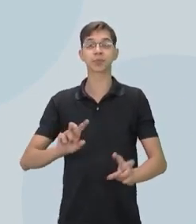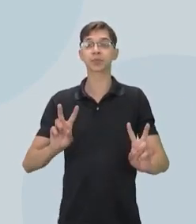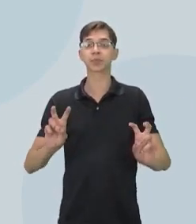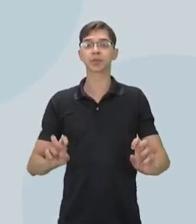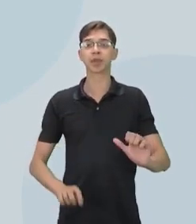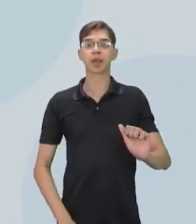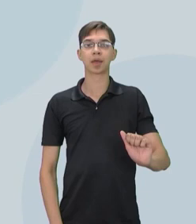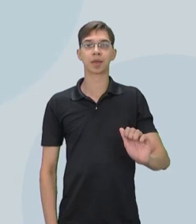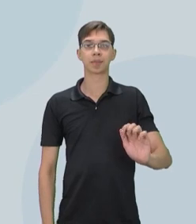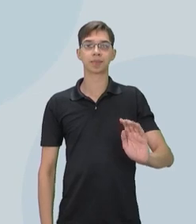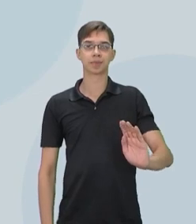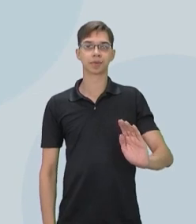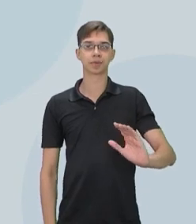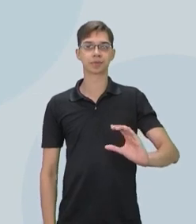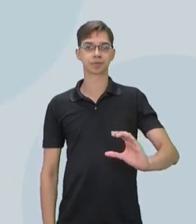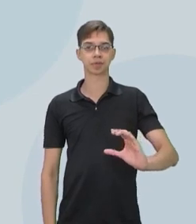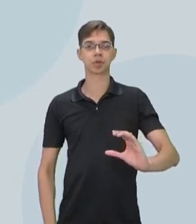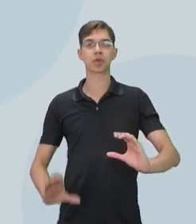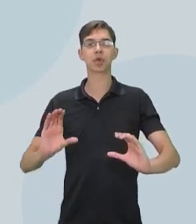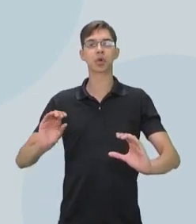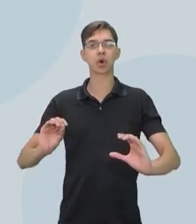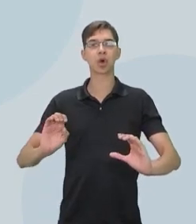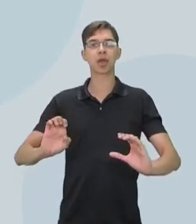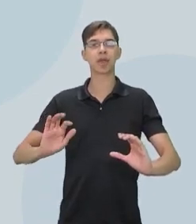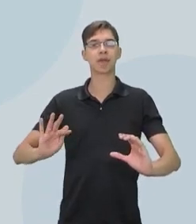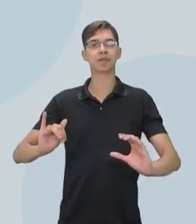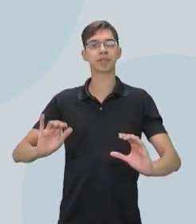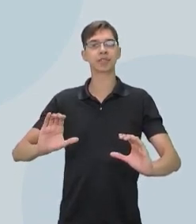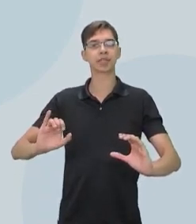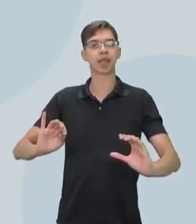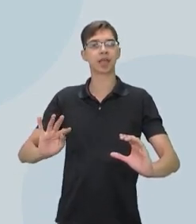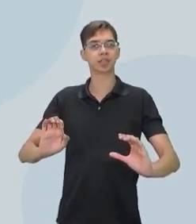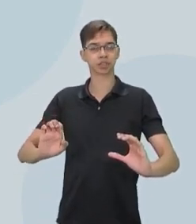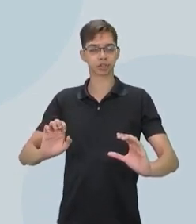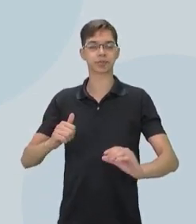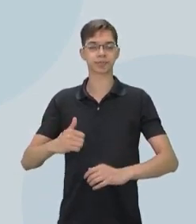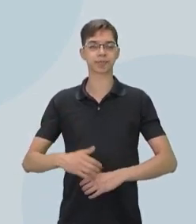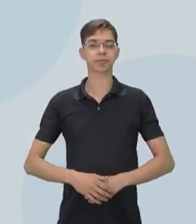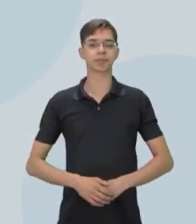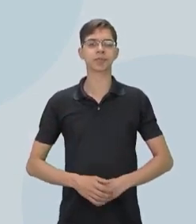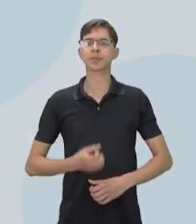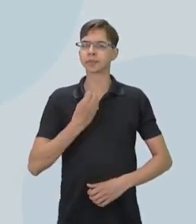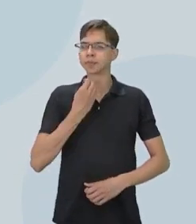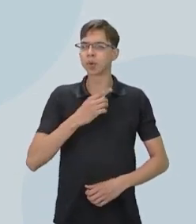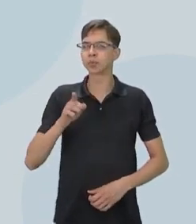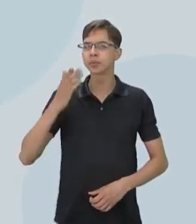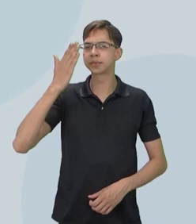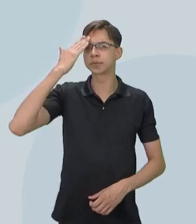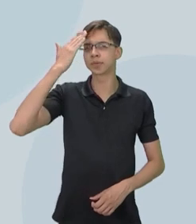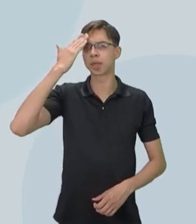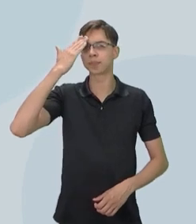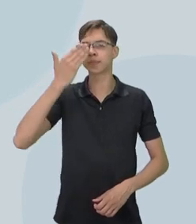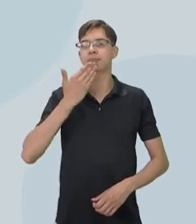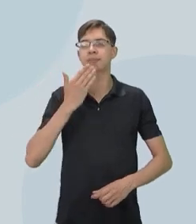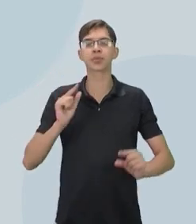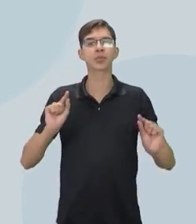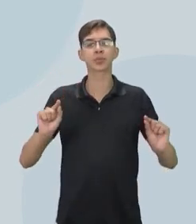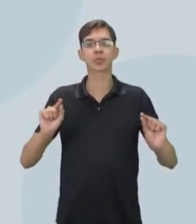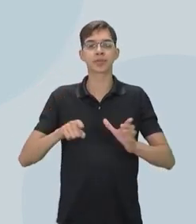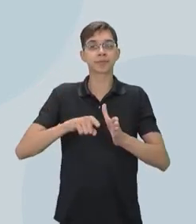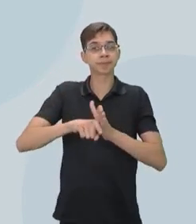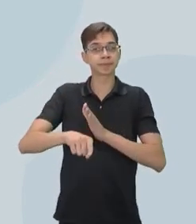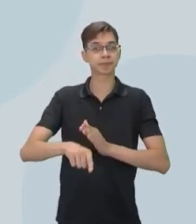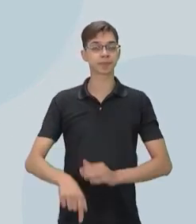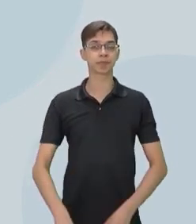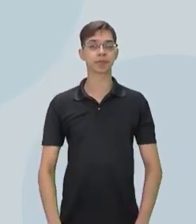e c. Isso era habilidade, não aparece para vocês, mas é bom vocês saberem, né, o que ela está cobrando aí, o que a questão está